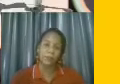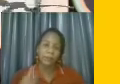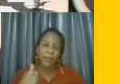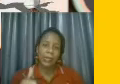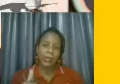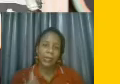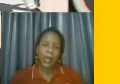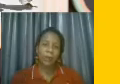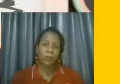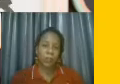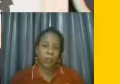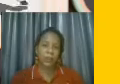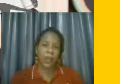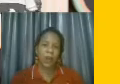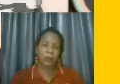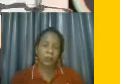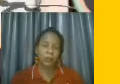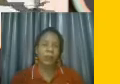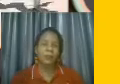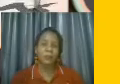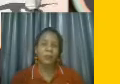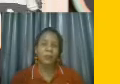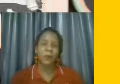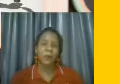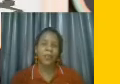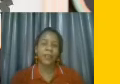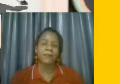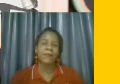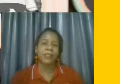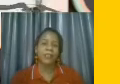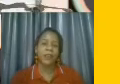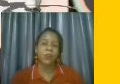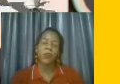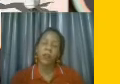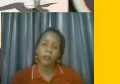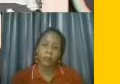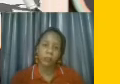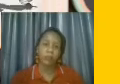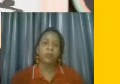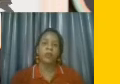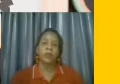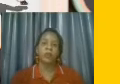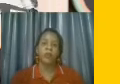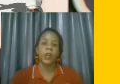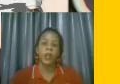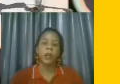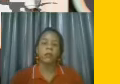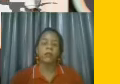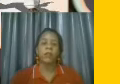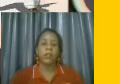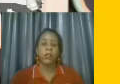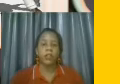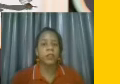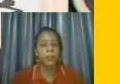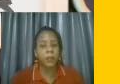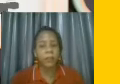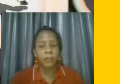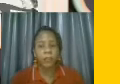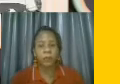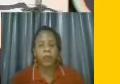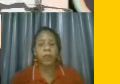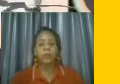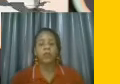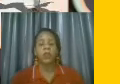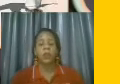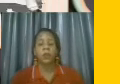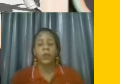hoje. E aí, gostou da nossa aula? Foi show de bola, né? Então, eu quero que vocês continuem se cuidando, estejam sempre lavando